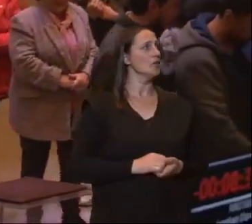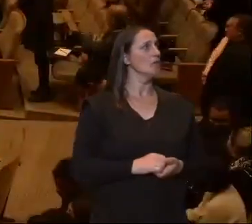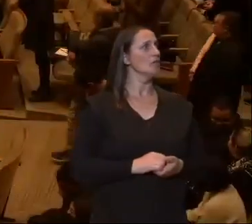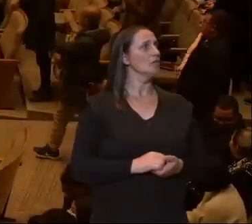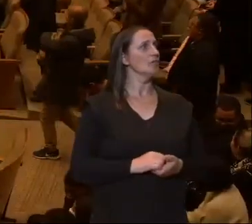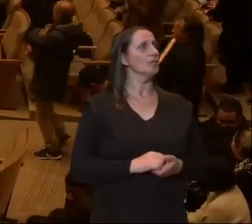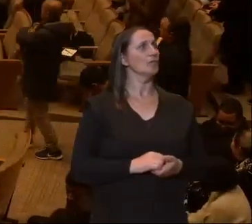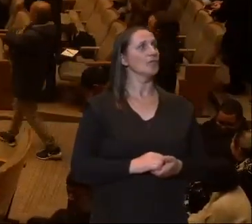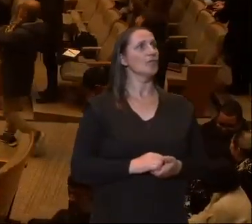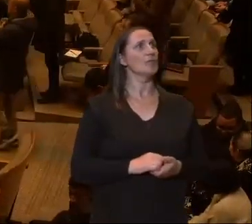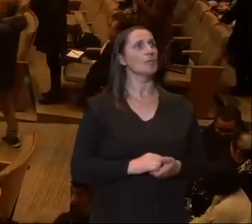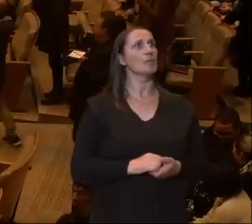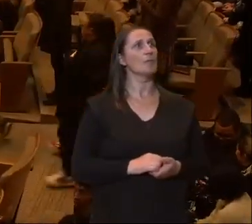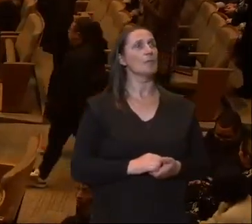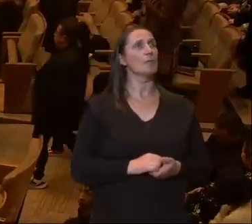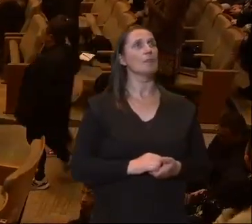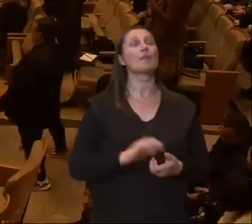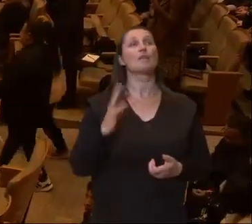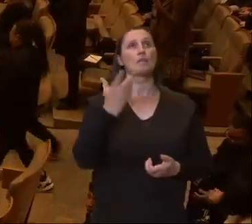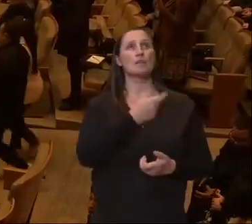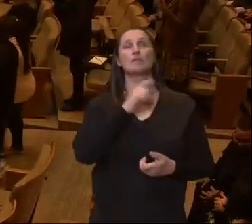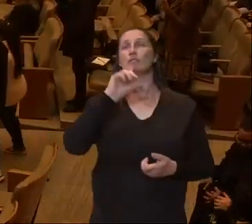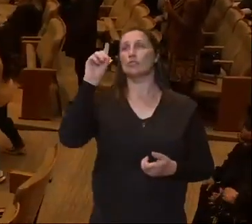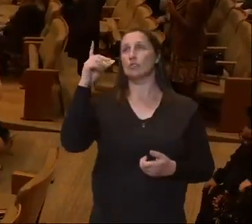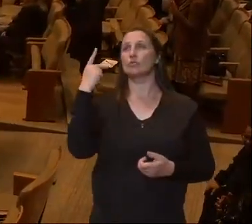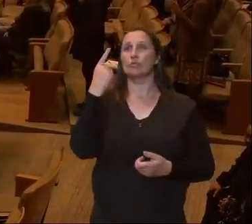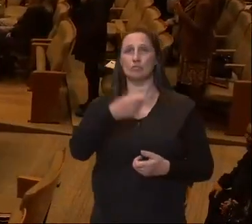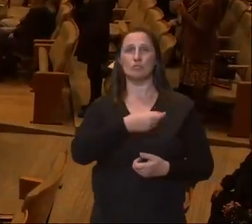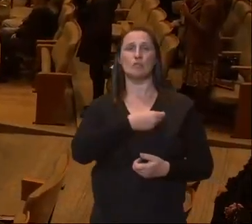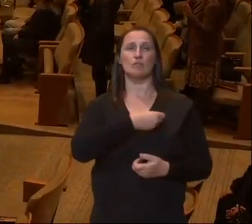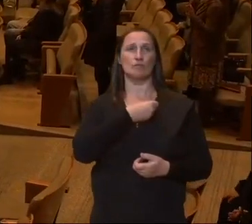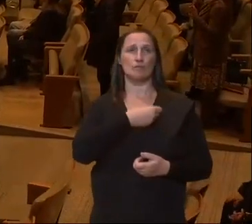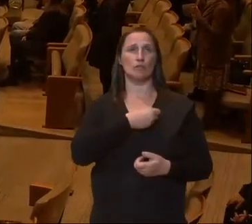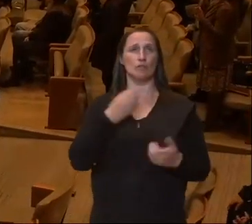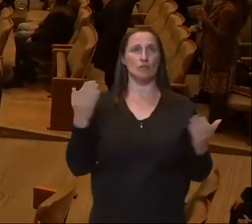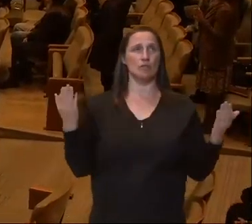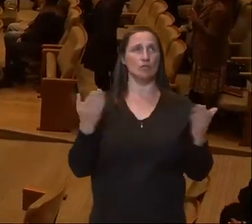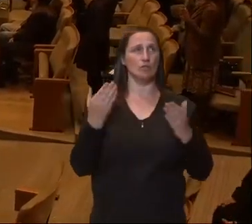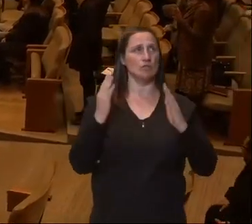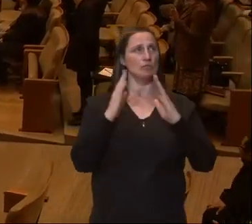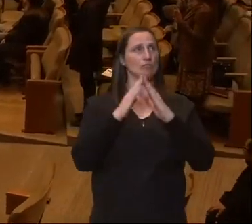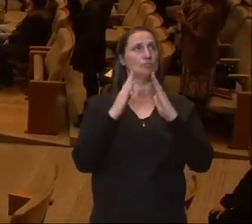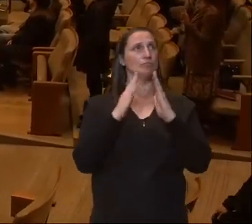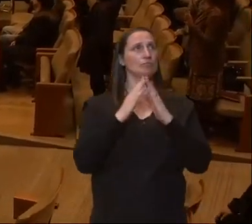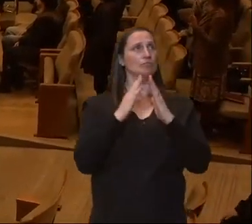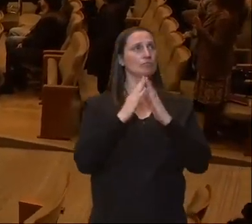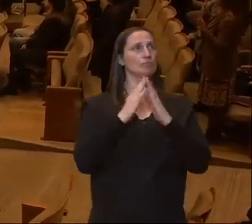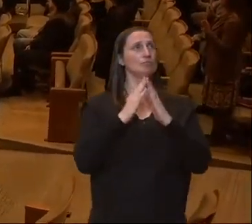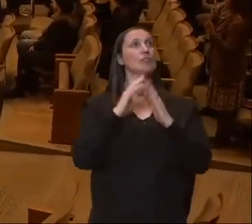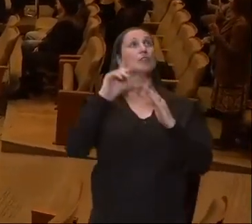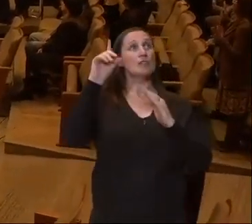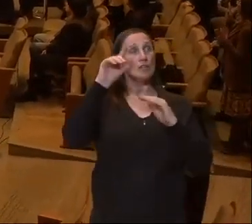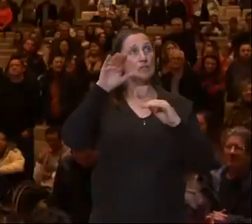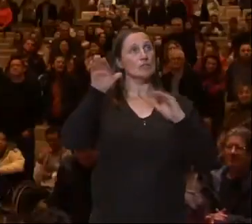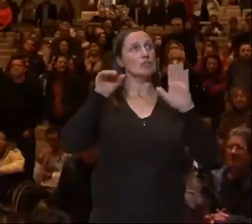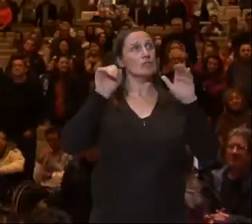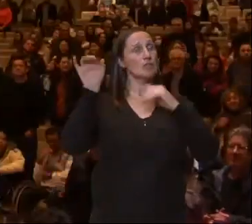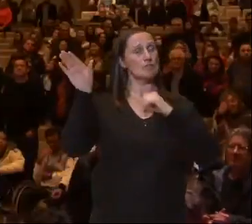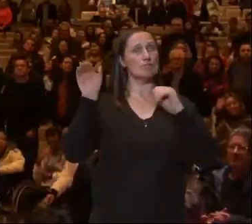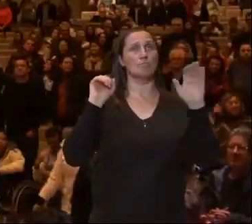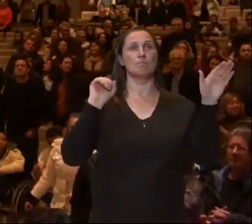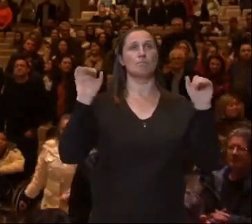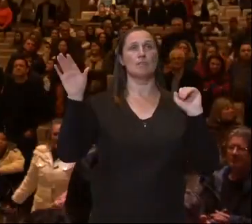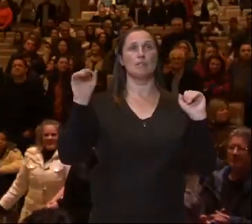Aleluia. Salvação de Deus vai chegar na sua casa. Cura, renovo do Espírito. Vem, tem mais gente, Deus está chamando. Venha, desce para